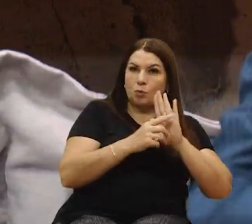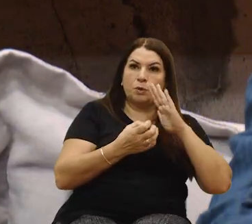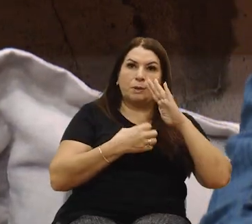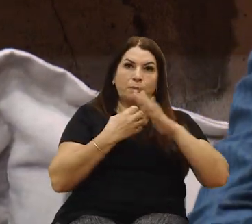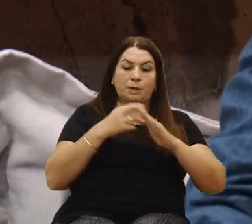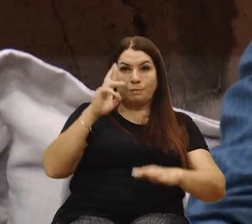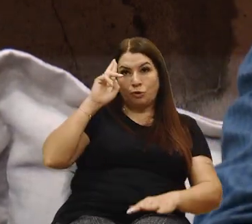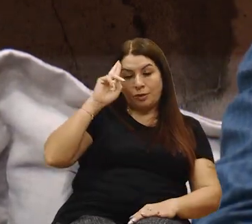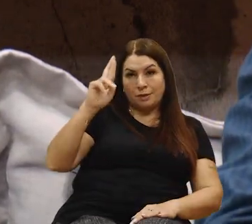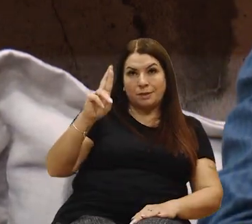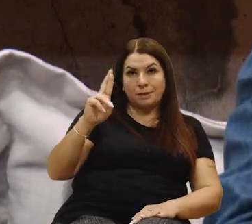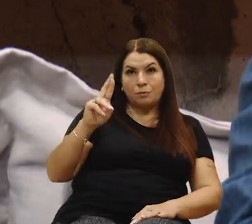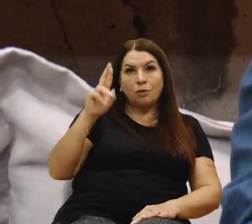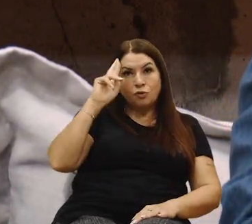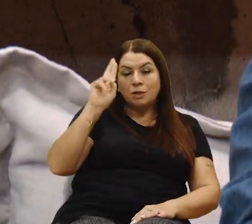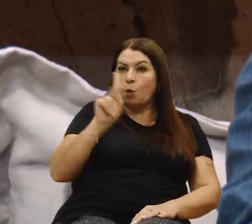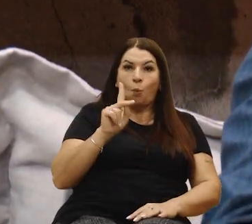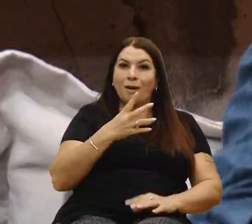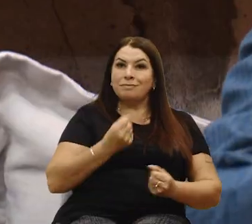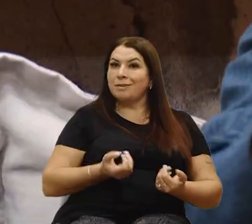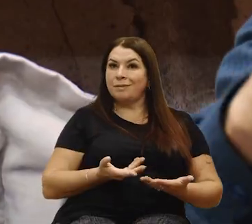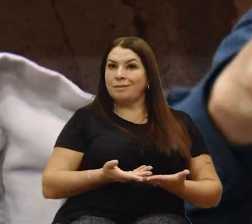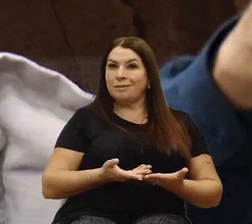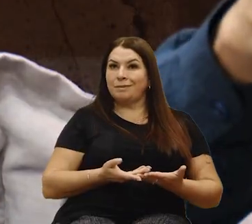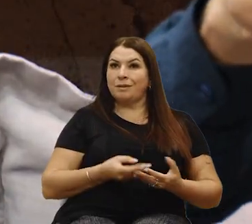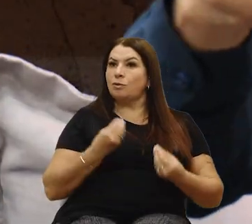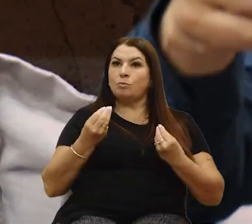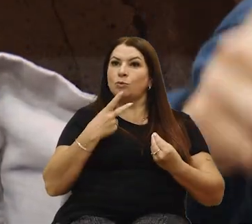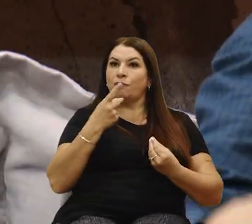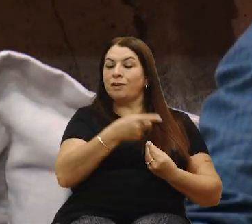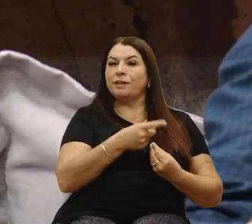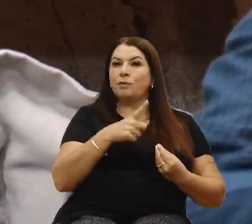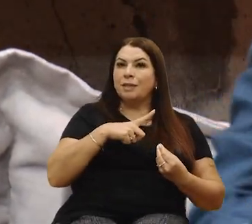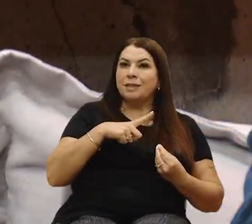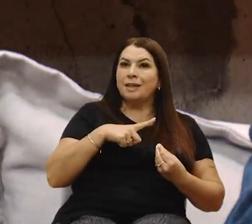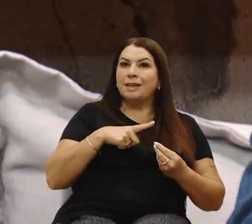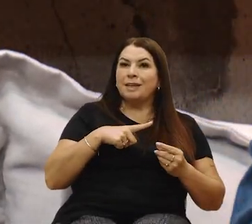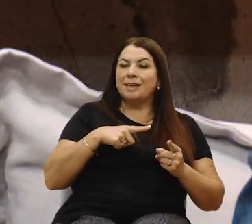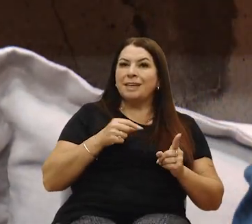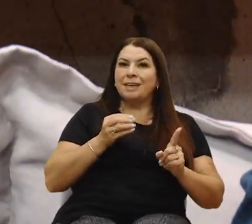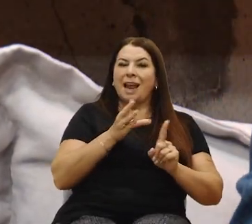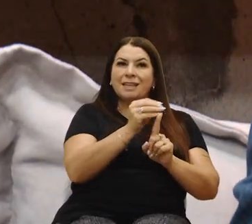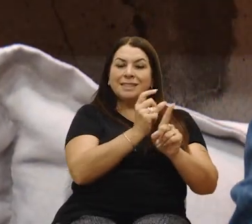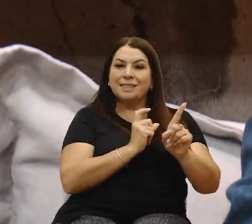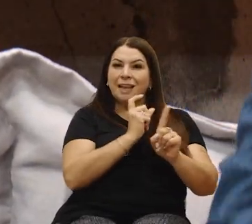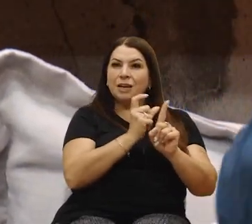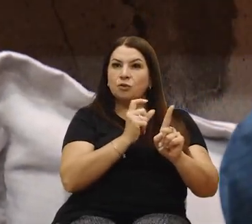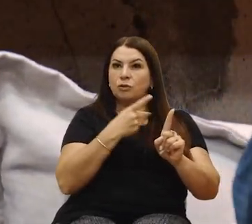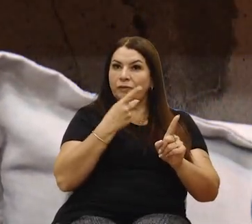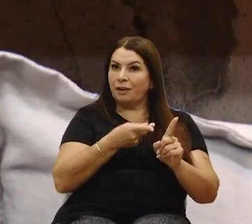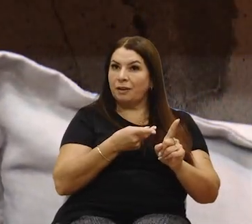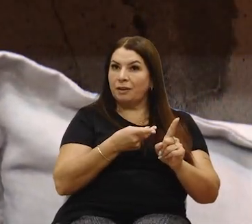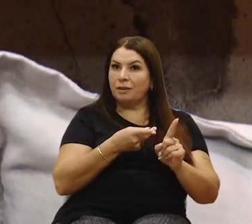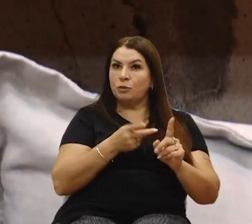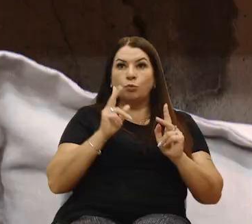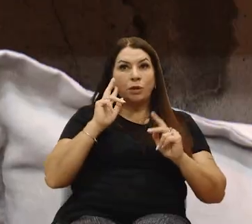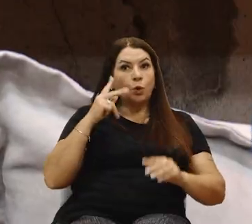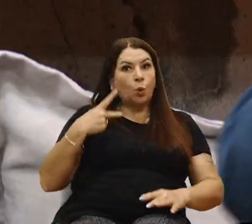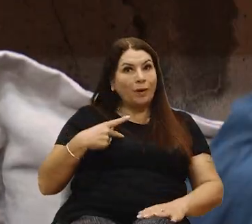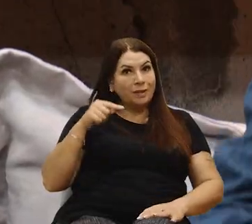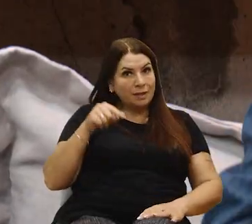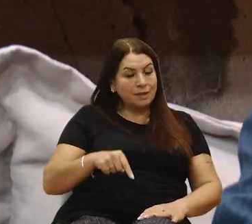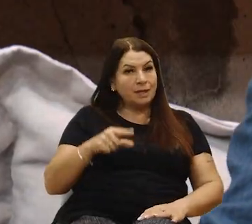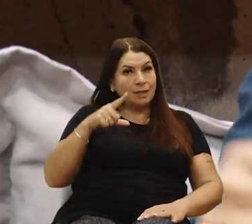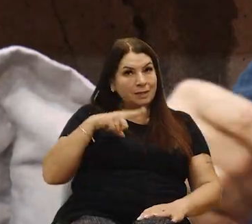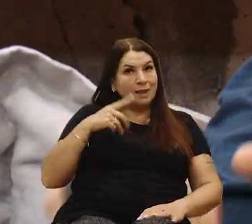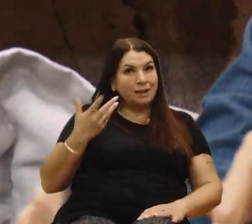para a direção e a direção não aceita. Como que tu está dizendo que aqui tem assédio? Porque é isso que tu vai ter que dizer. Tu vai ter que reconhecer que